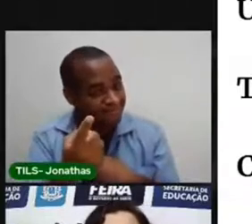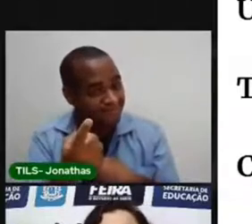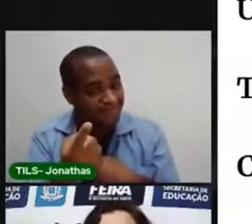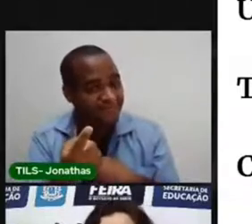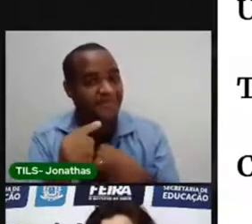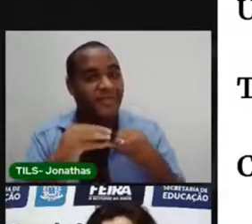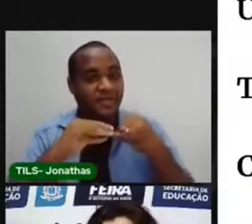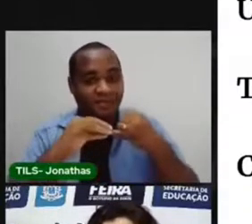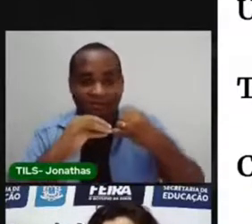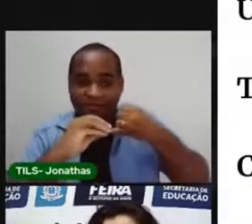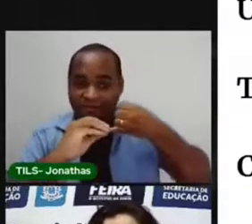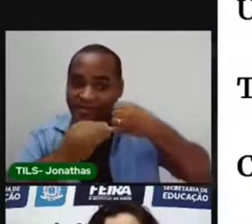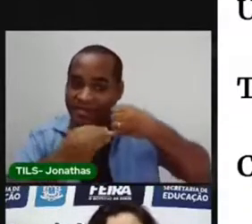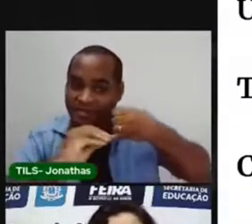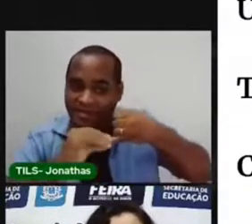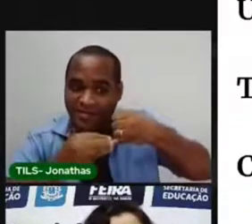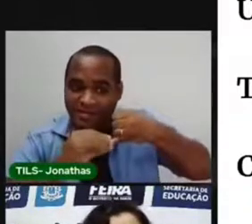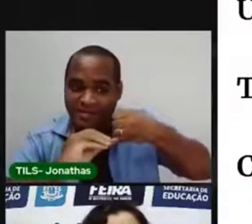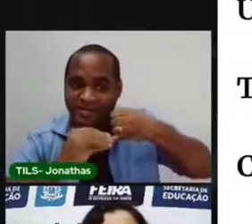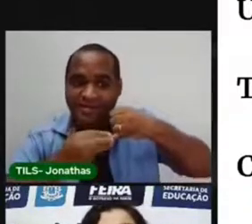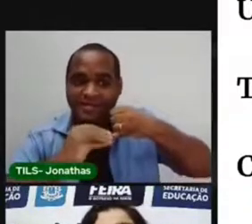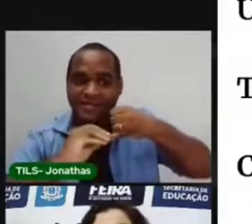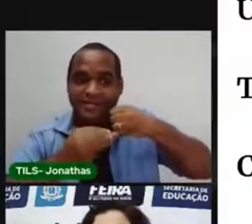Isso, feijão, ó,